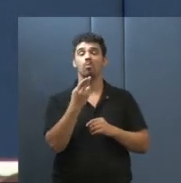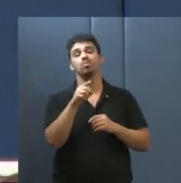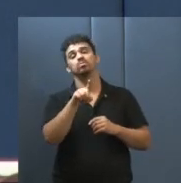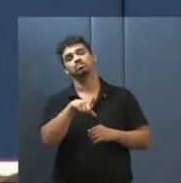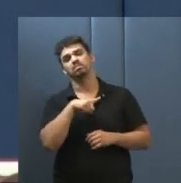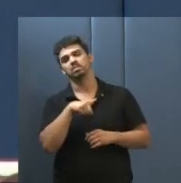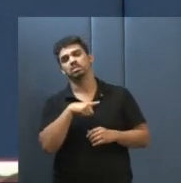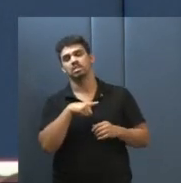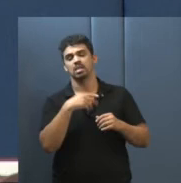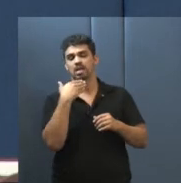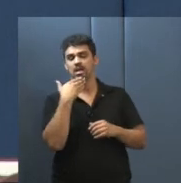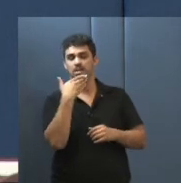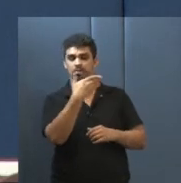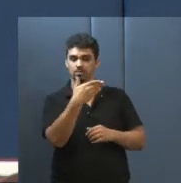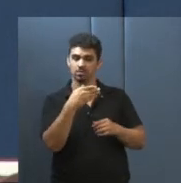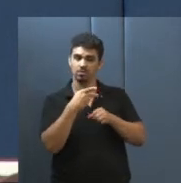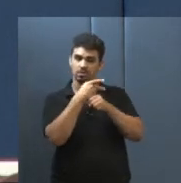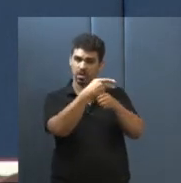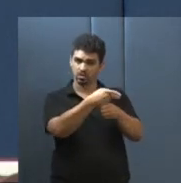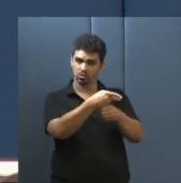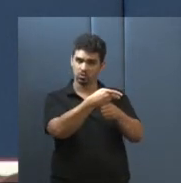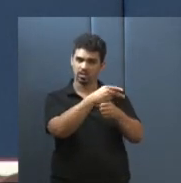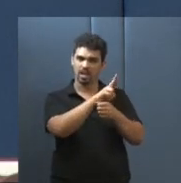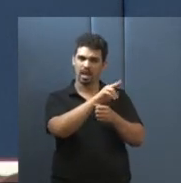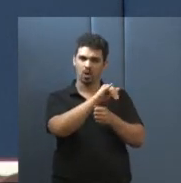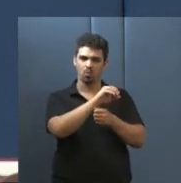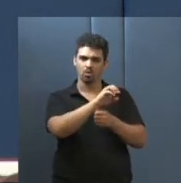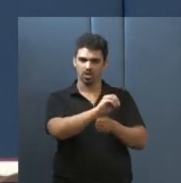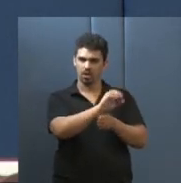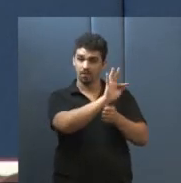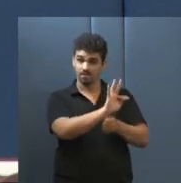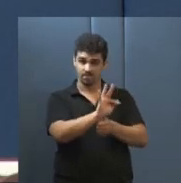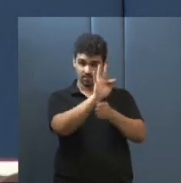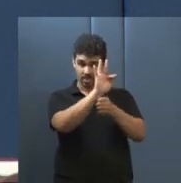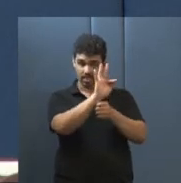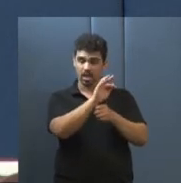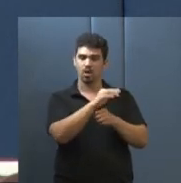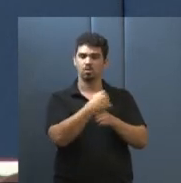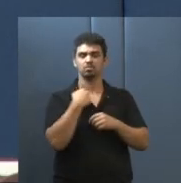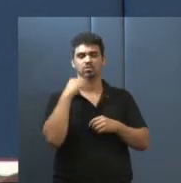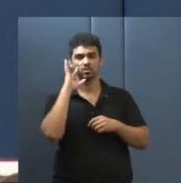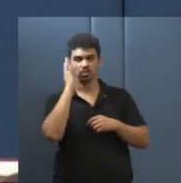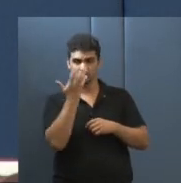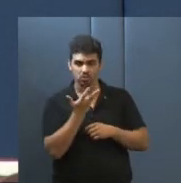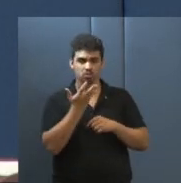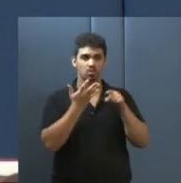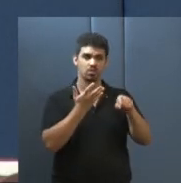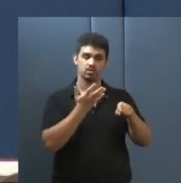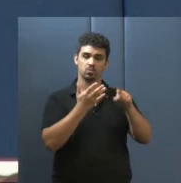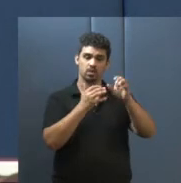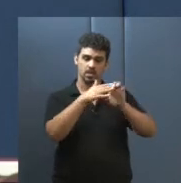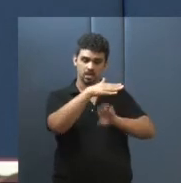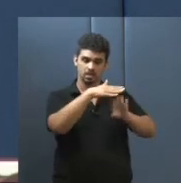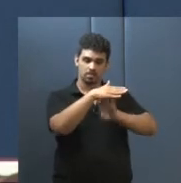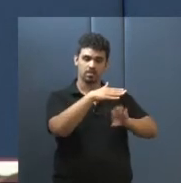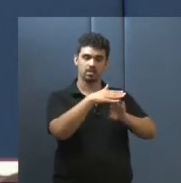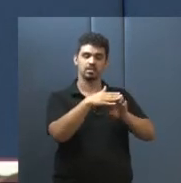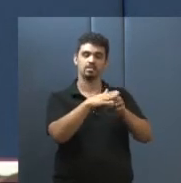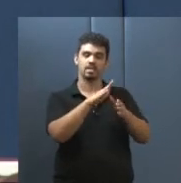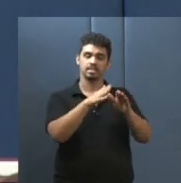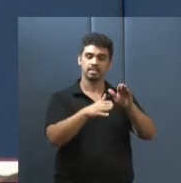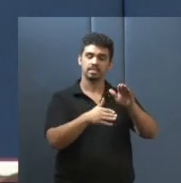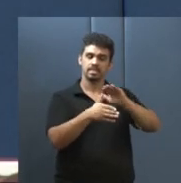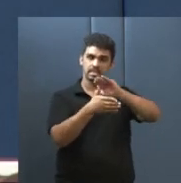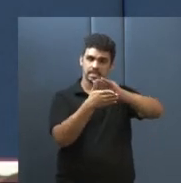nos aciona, União Federal, nós realizamos a indenização, a sua empresa sai dessa relação jurídica e o Brasil